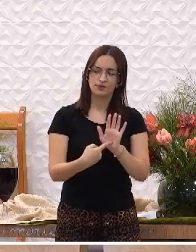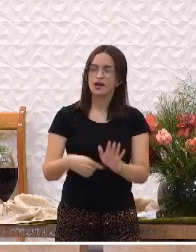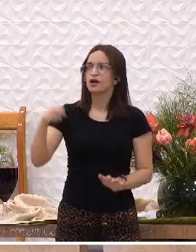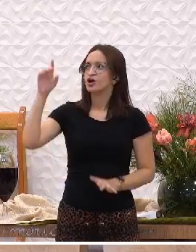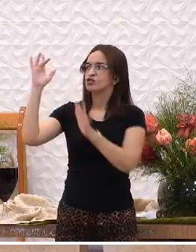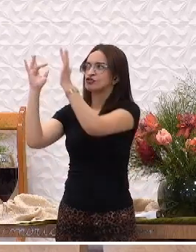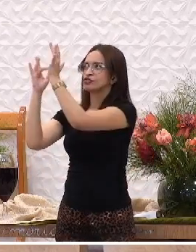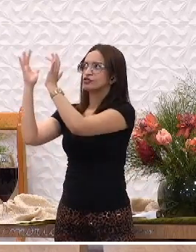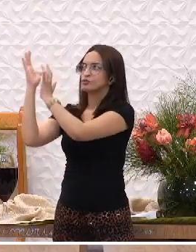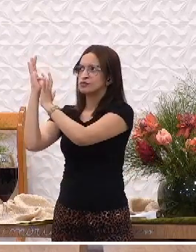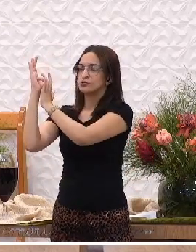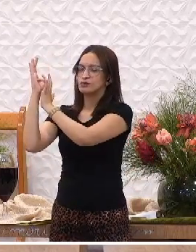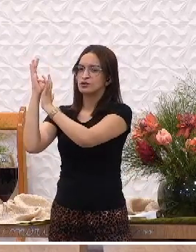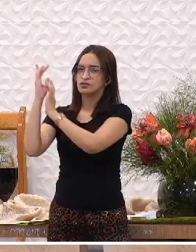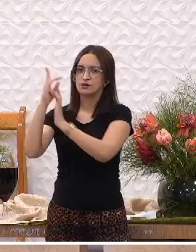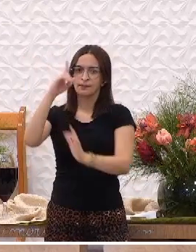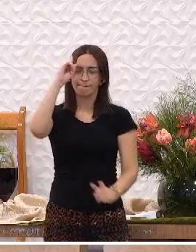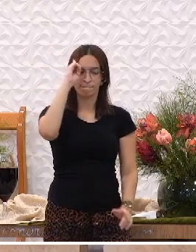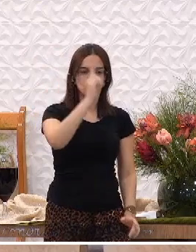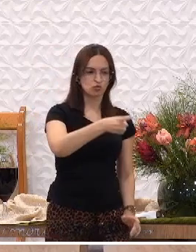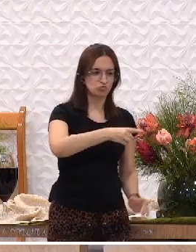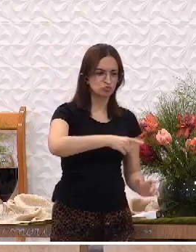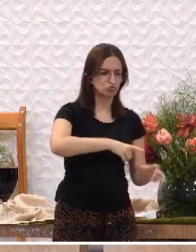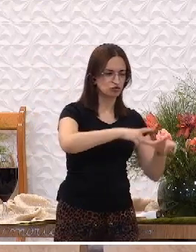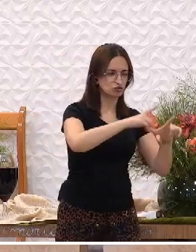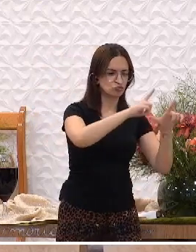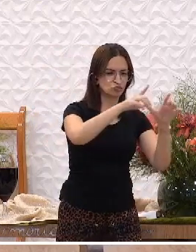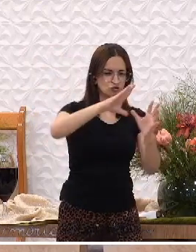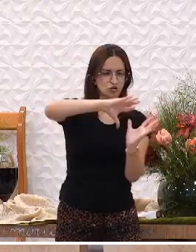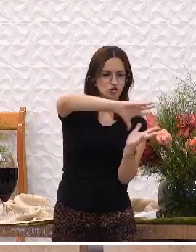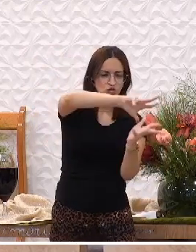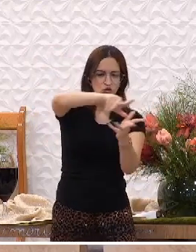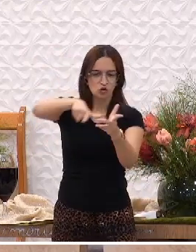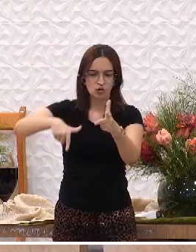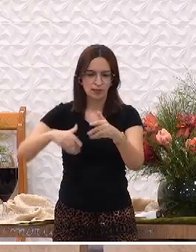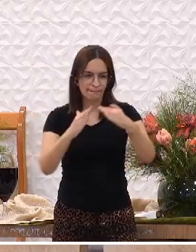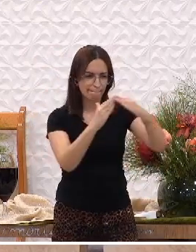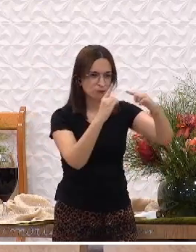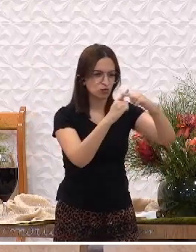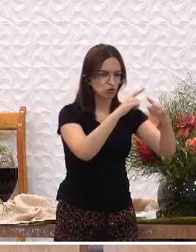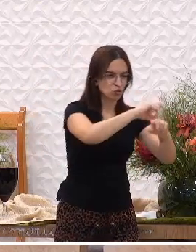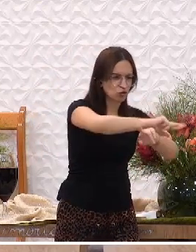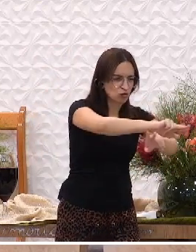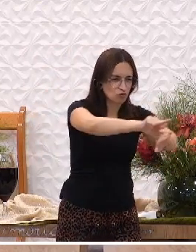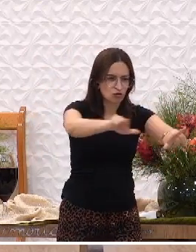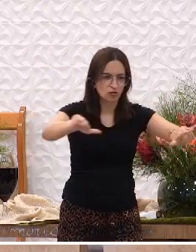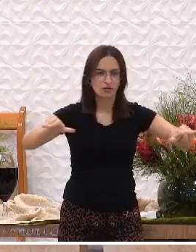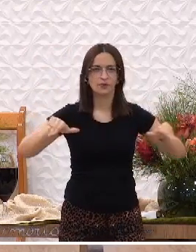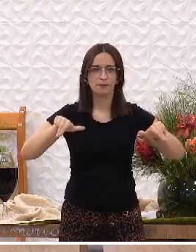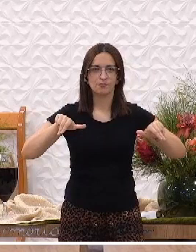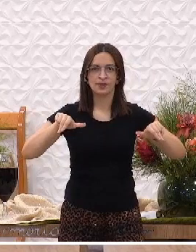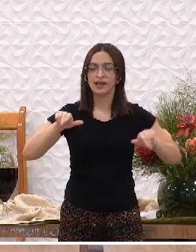Isso é comum em todas as igrejas que realmente amam a Cristo. Cristo é o chefe da igreja, não existe dúvida em relação a isso. Ele é a